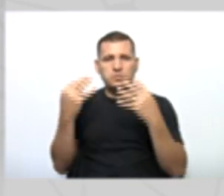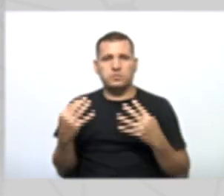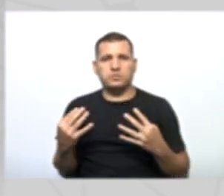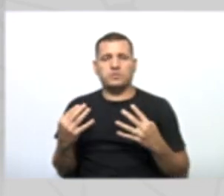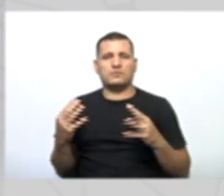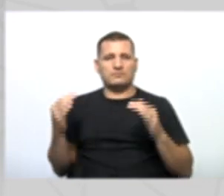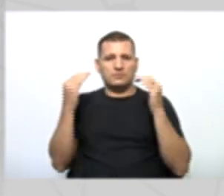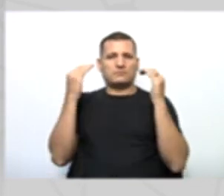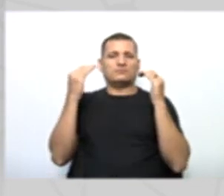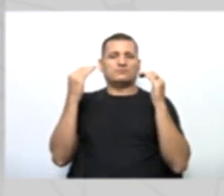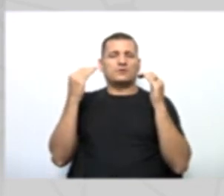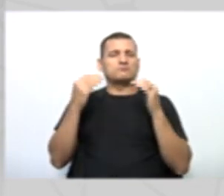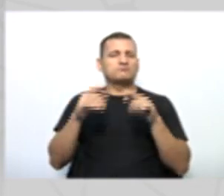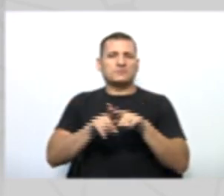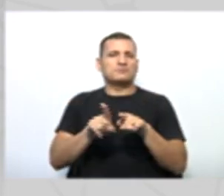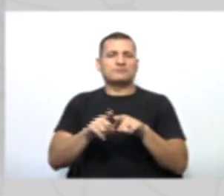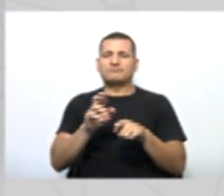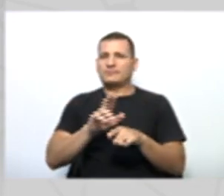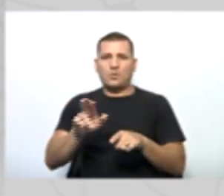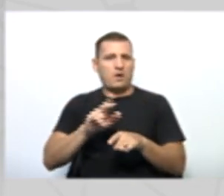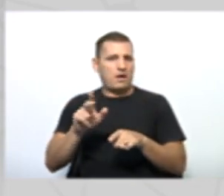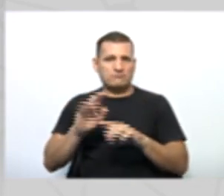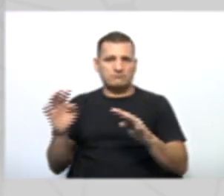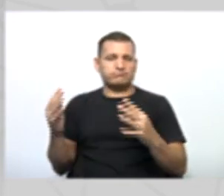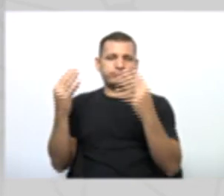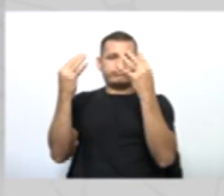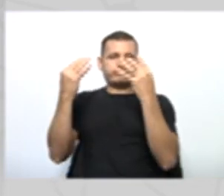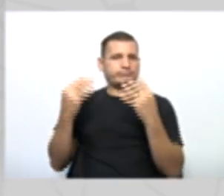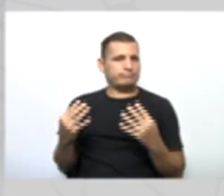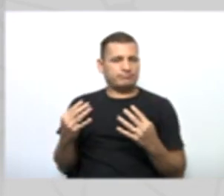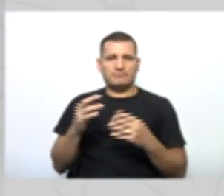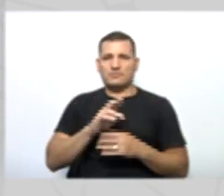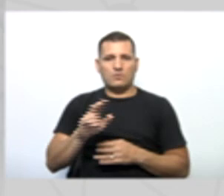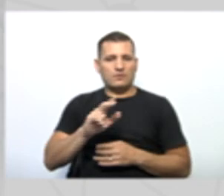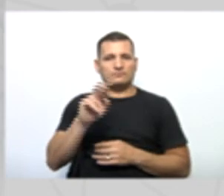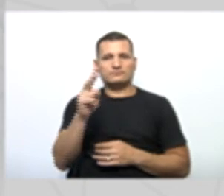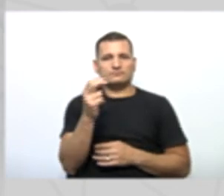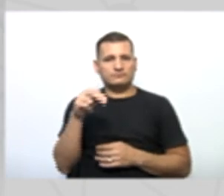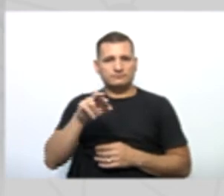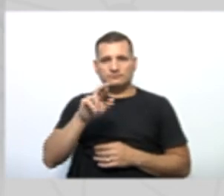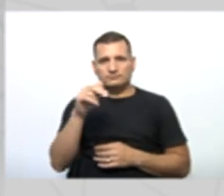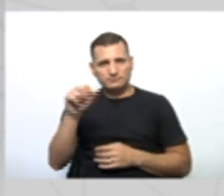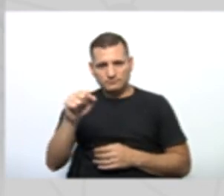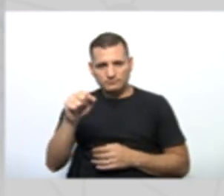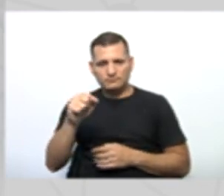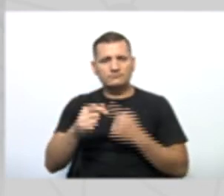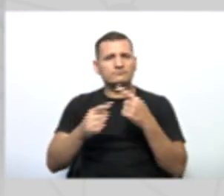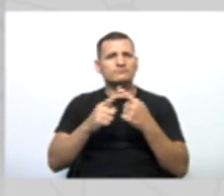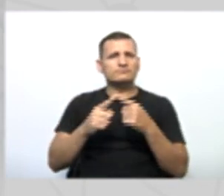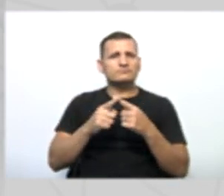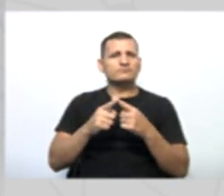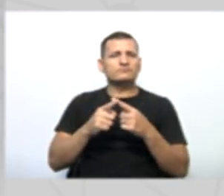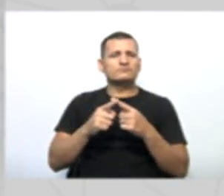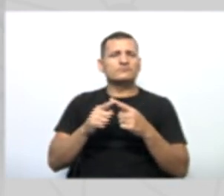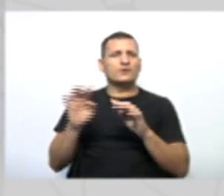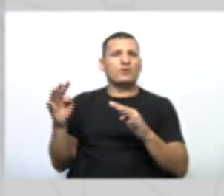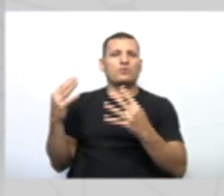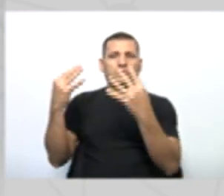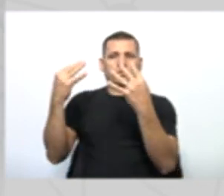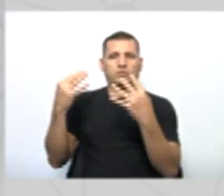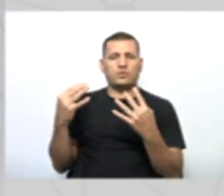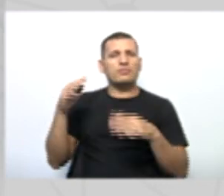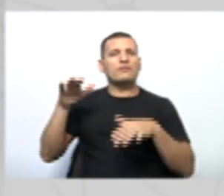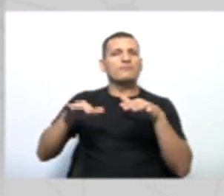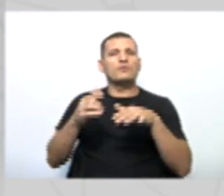olhar para isso e vai dizer que também não são as honras. Por quê? Porque a honra depende de outra pessoa, depende que